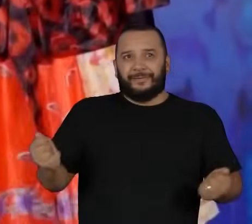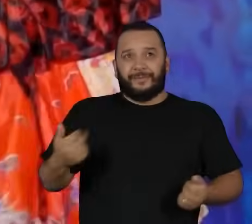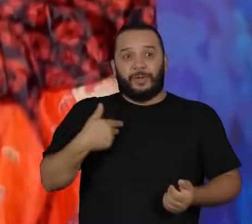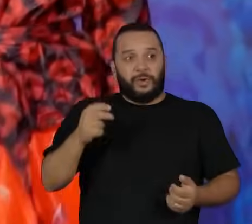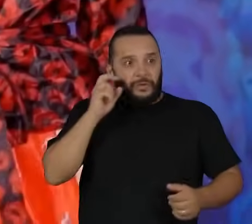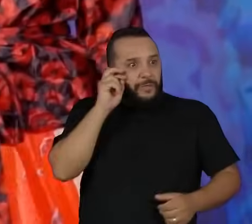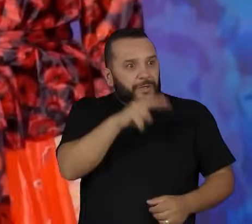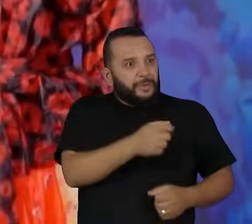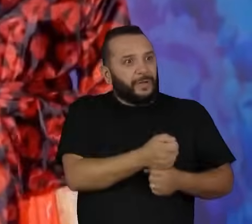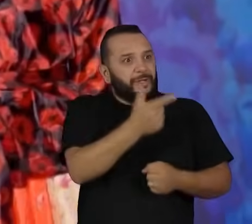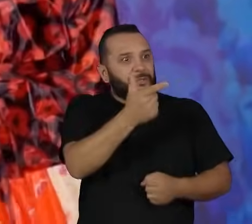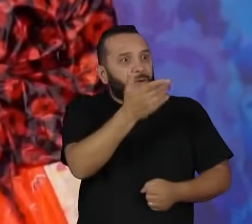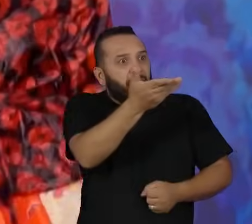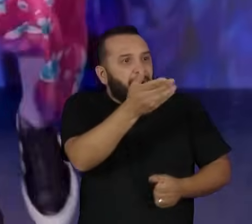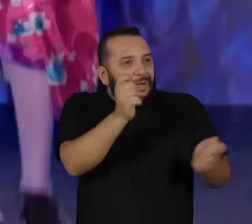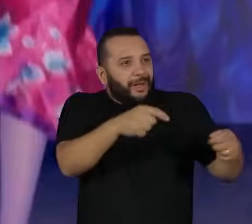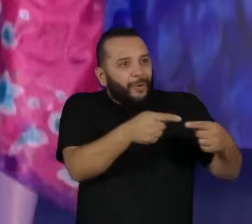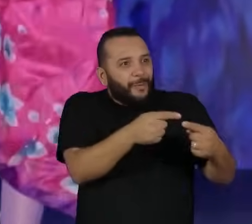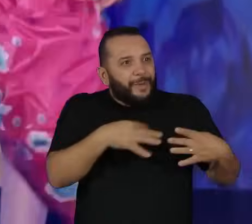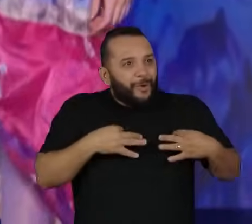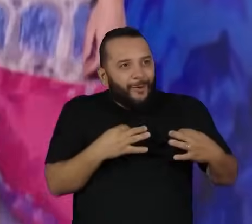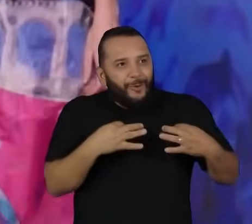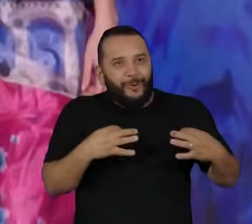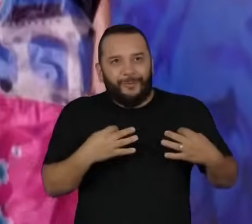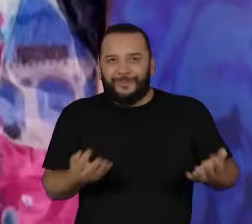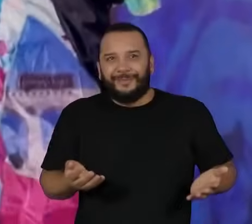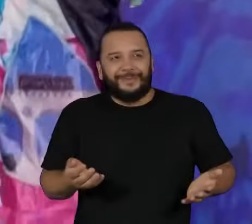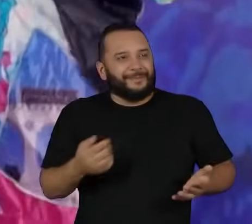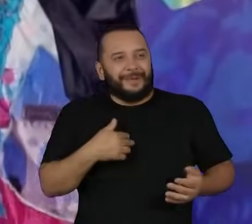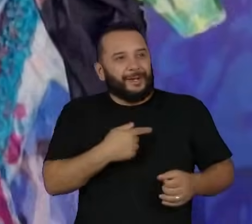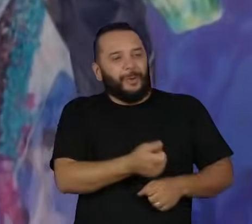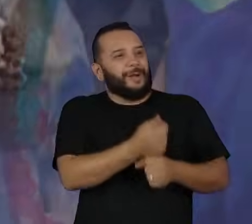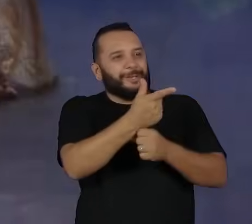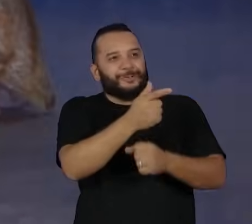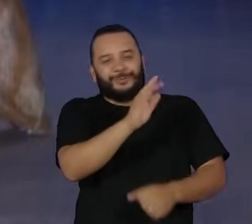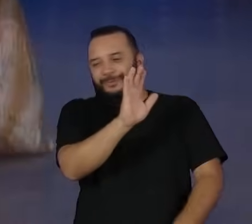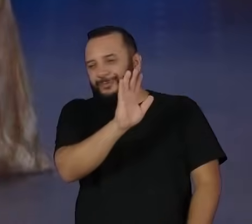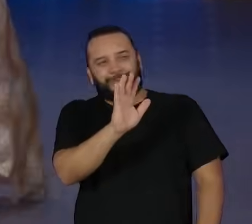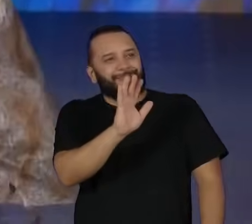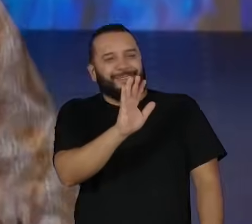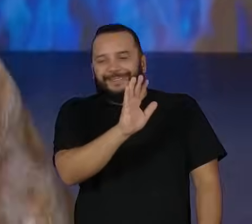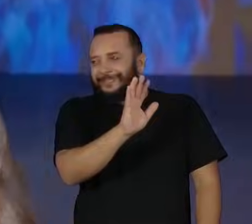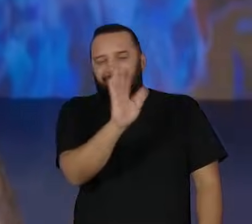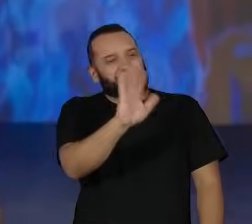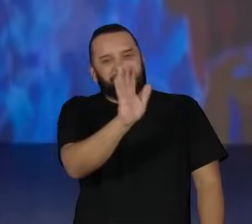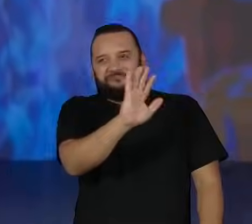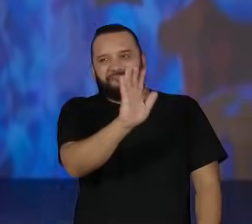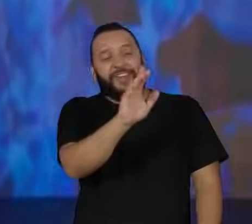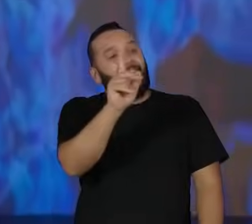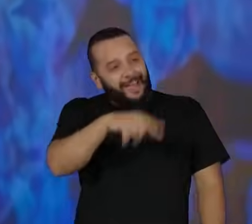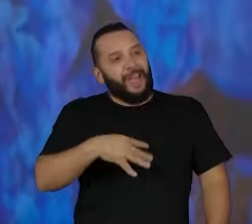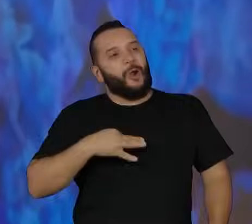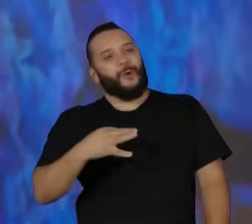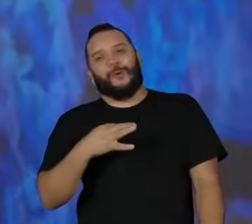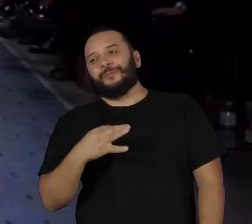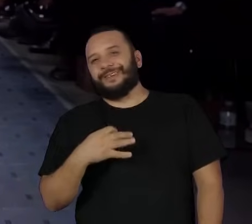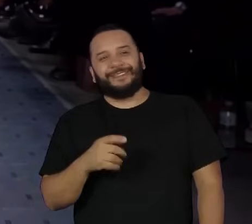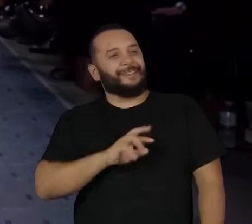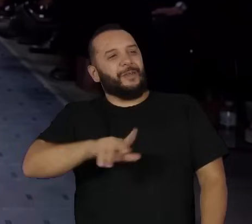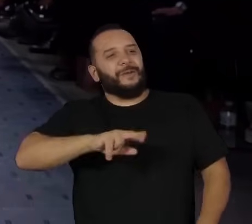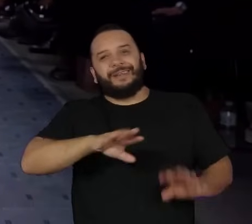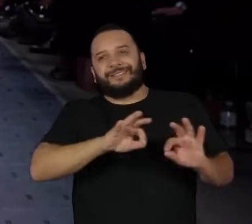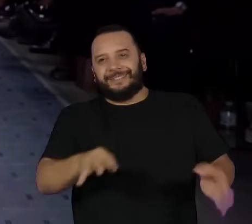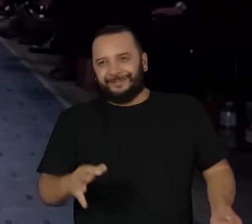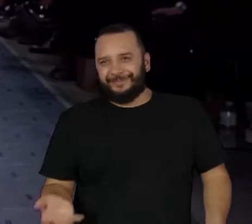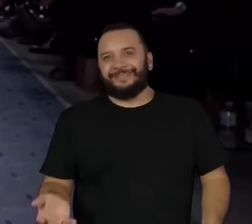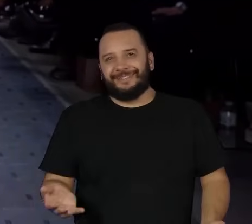guarda-chuva como uma roupa, eu vejo como qualquer outra coisa, menos como um guarda-chuva, sabe? Tipo, ele passou do simples guarda-chuva, ele pode